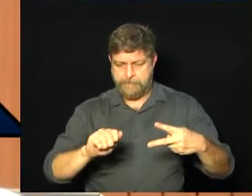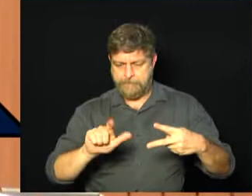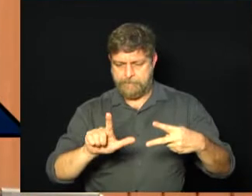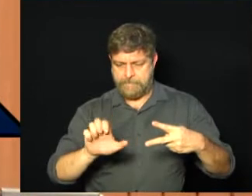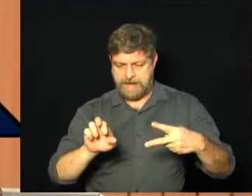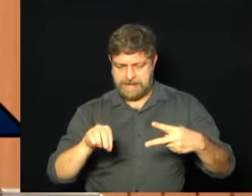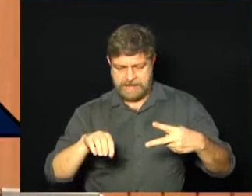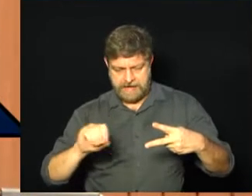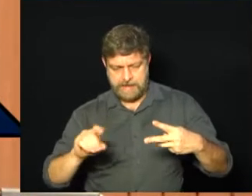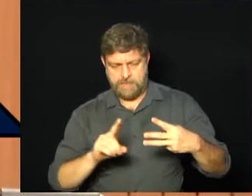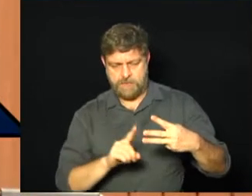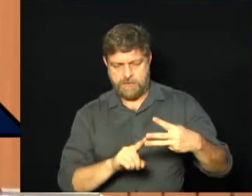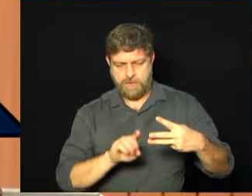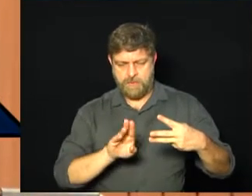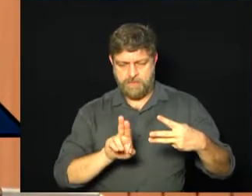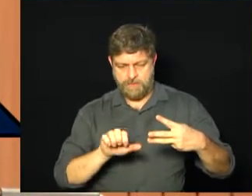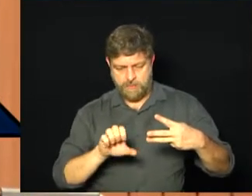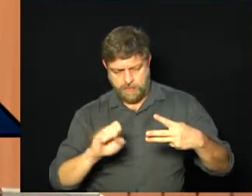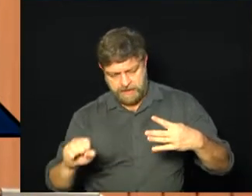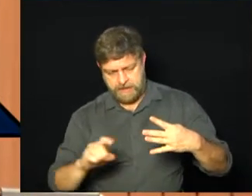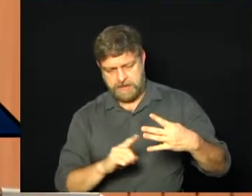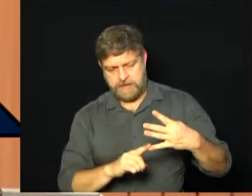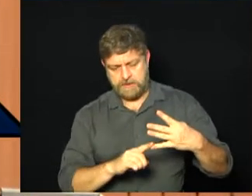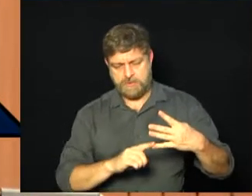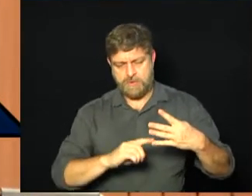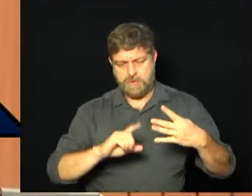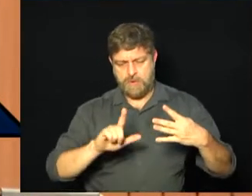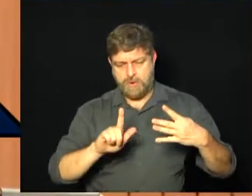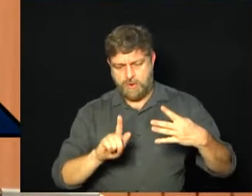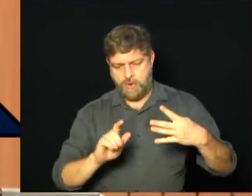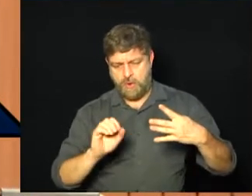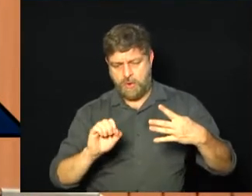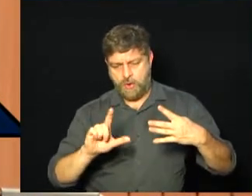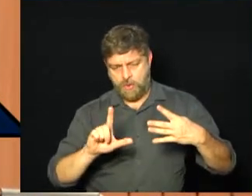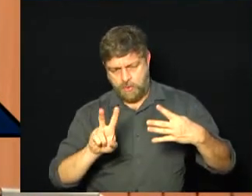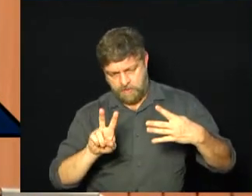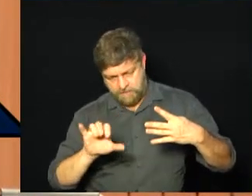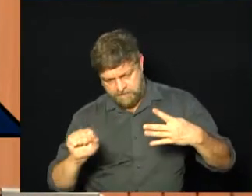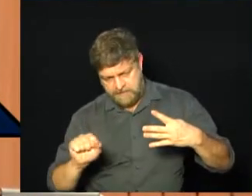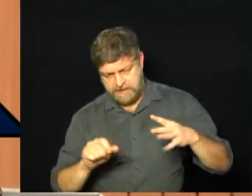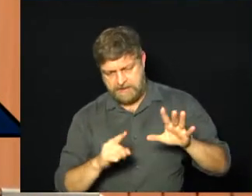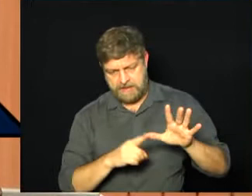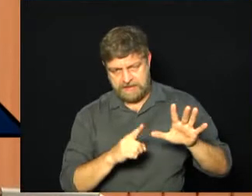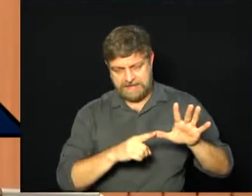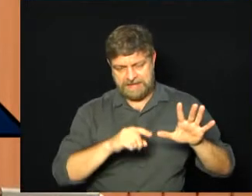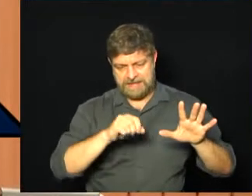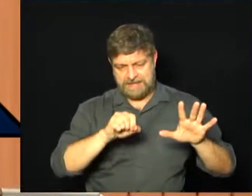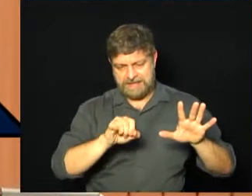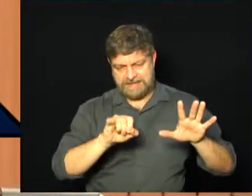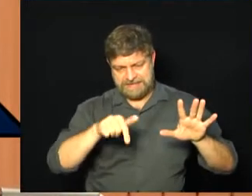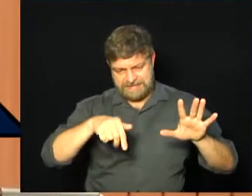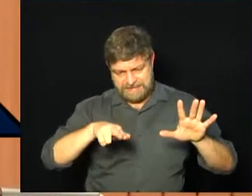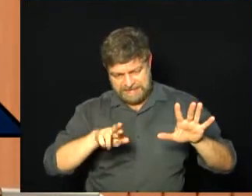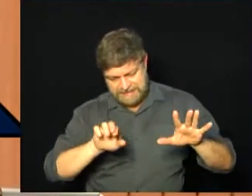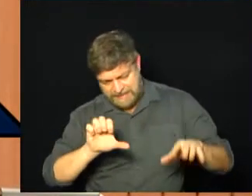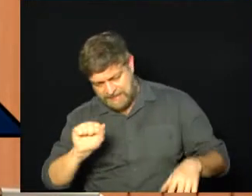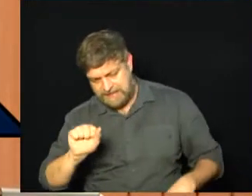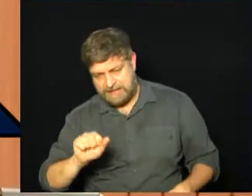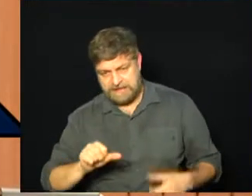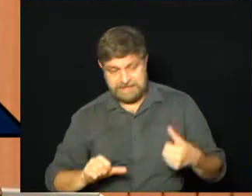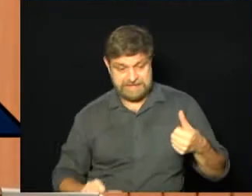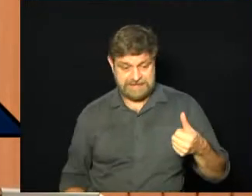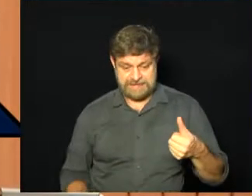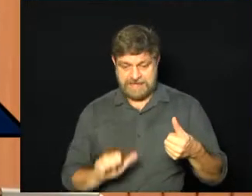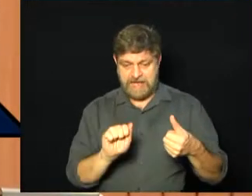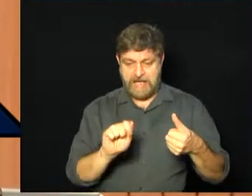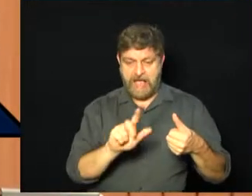Rodolfo Bueno, Herculano Gouveia, Francisco Isolino de Siqueira, Álvaro Cotomati.